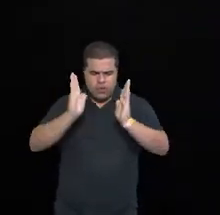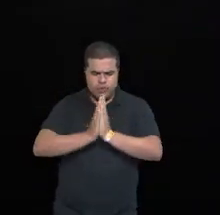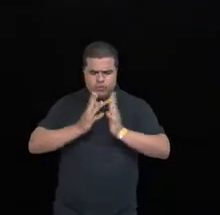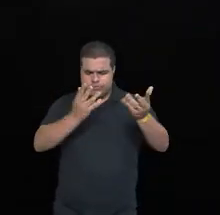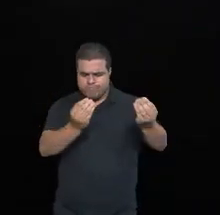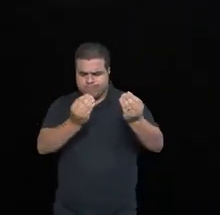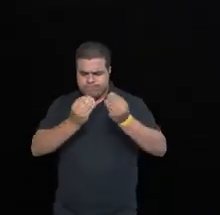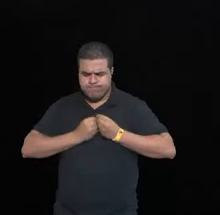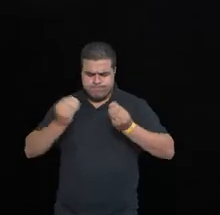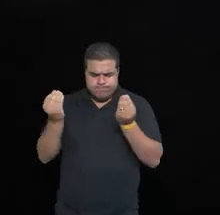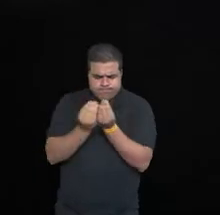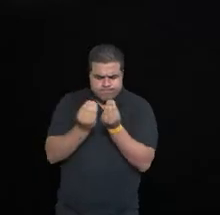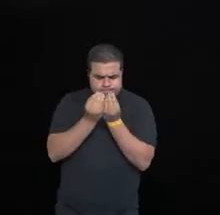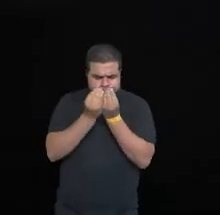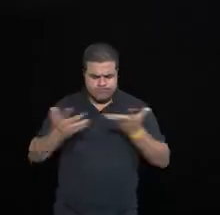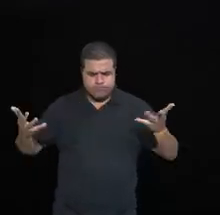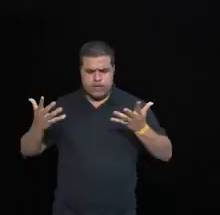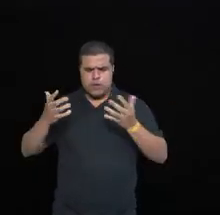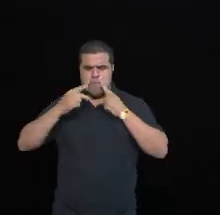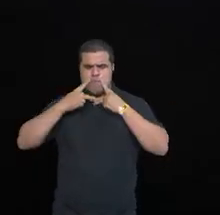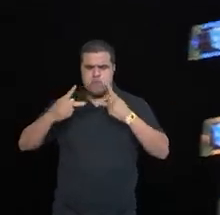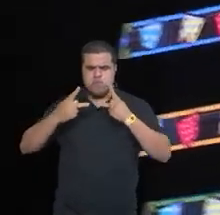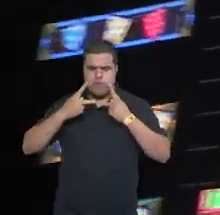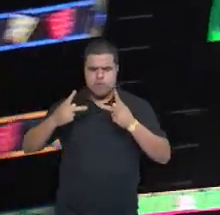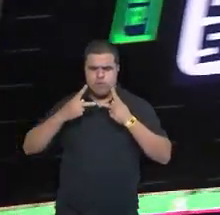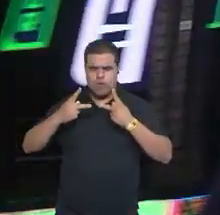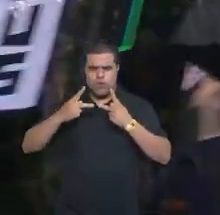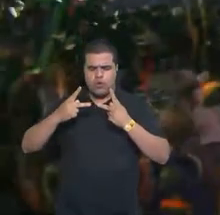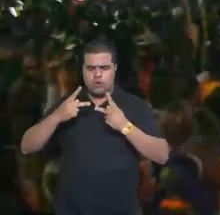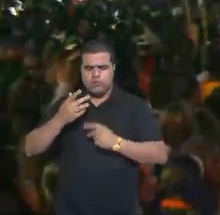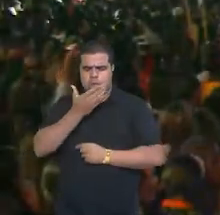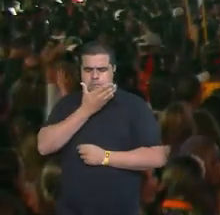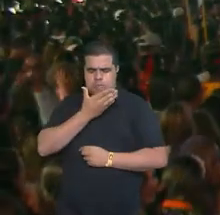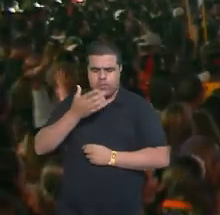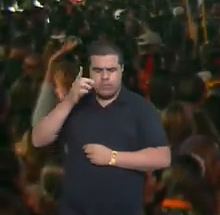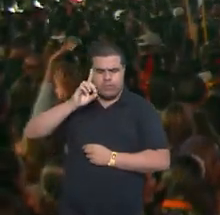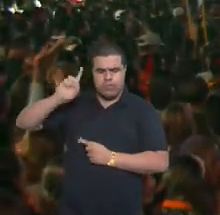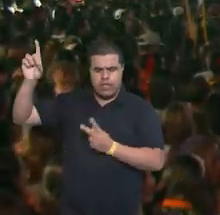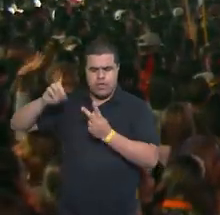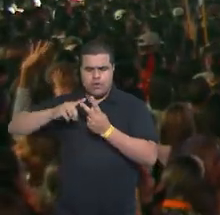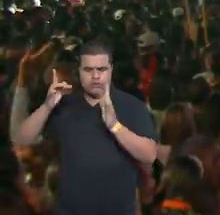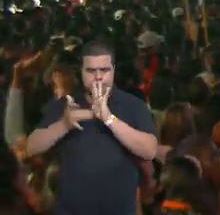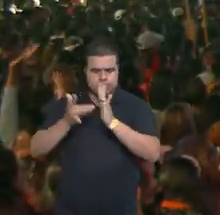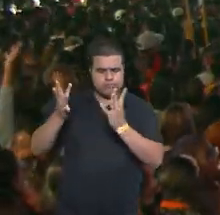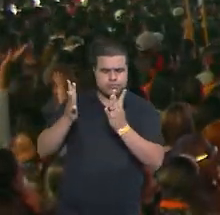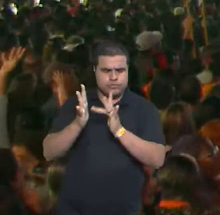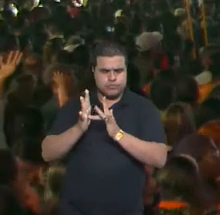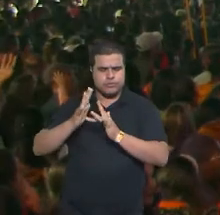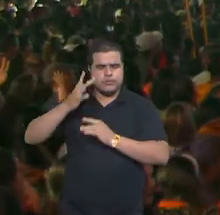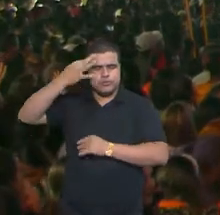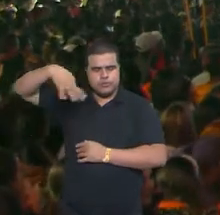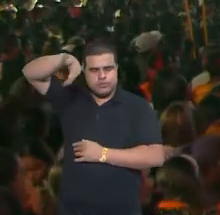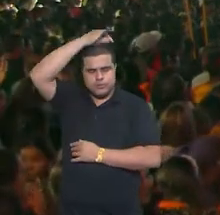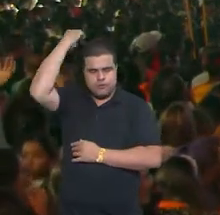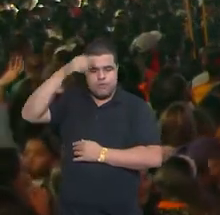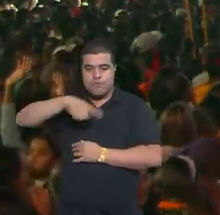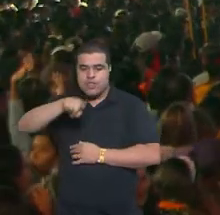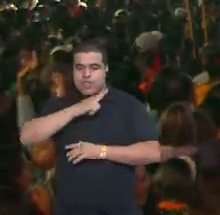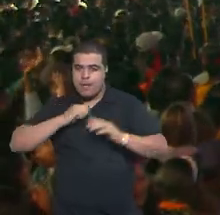recebe um milagre eu profetizo em nome do pai do filho e do Espírito Santo e você diz